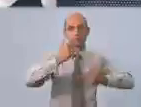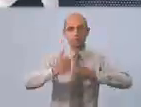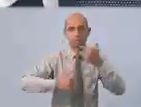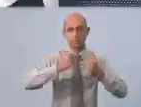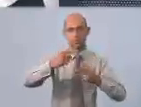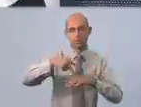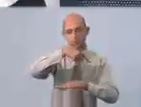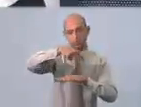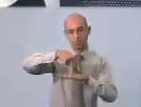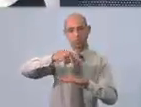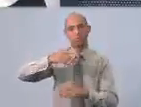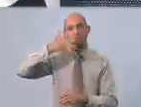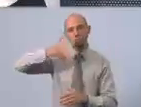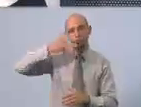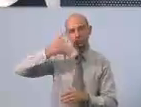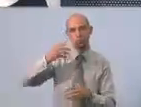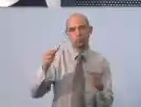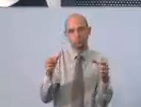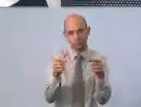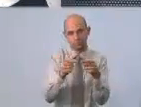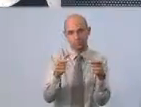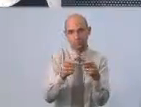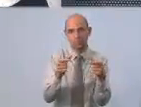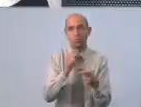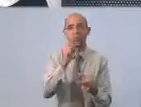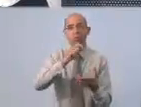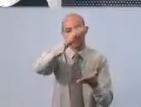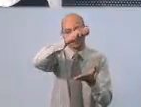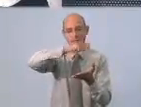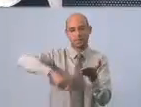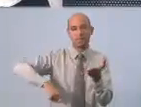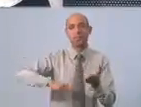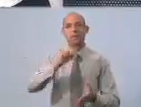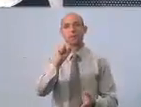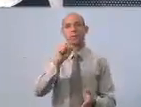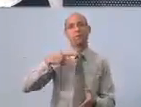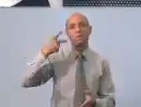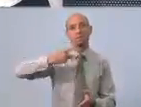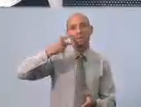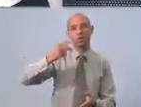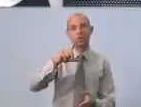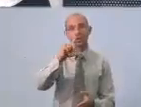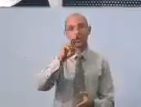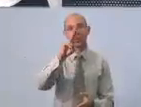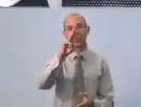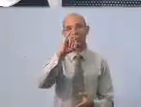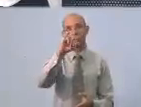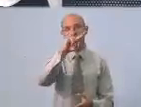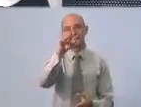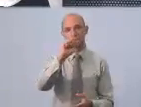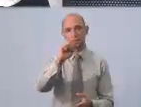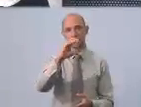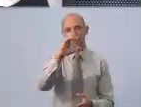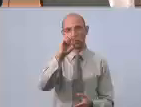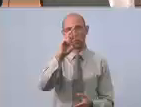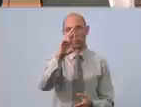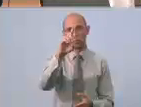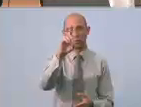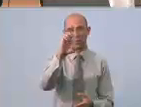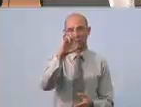expediente, onde temos inscrita a vereadora Luísa Cordeiro.